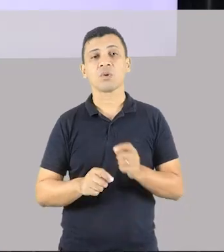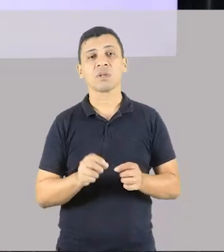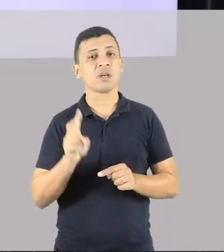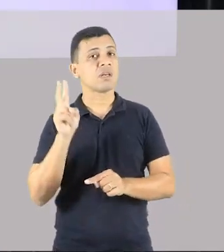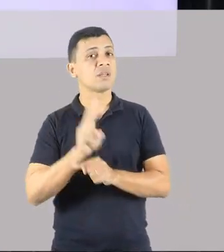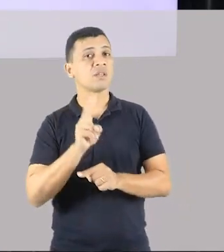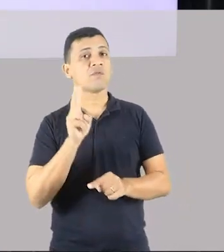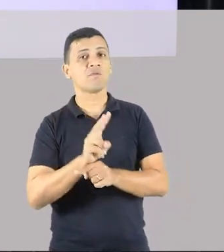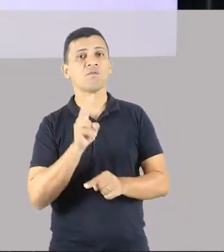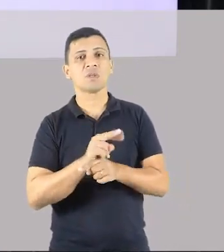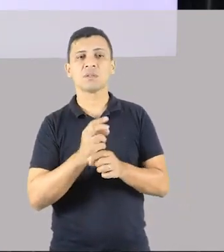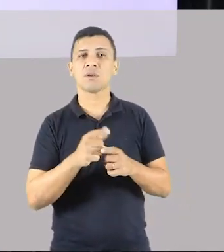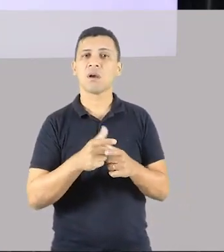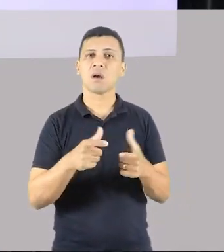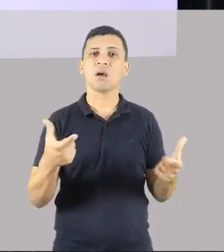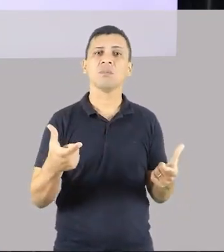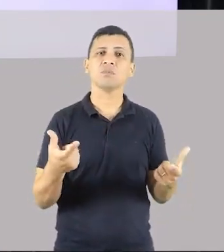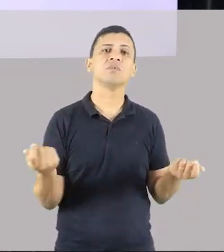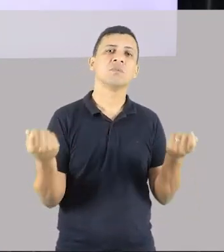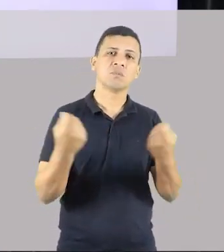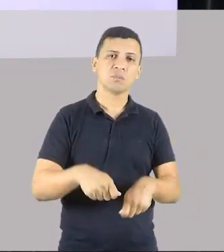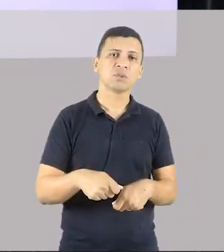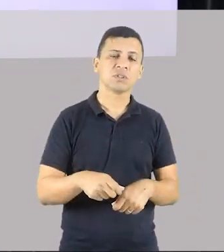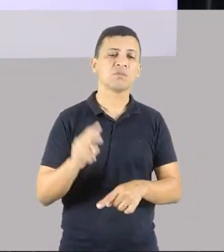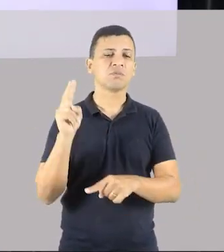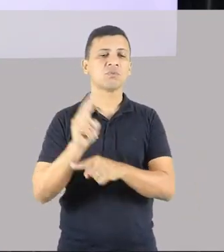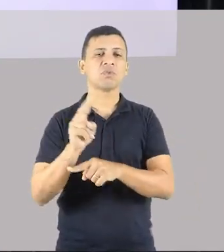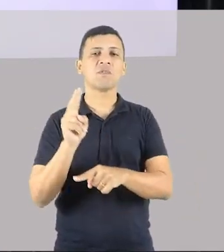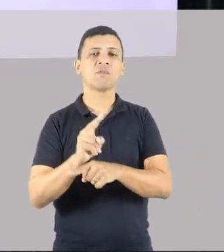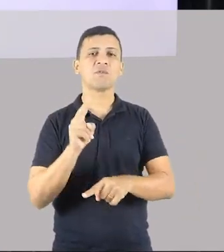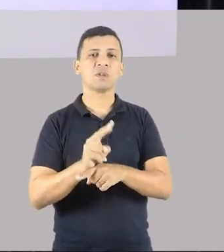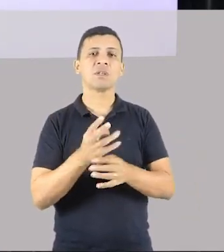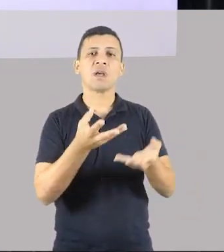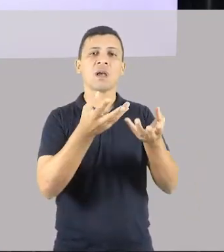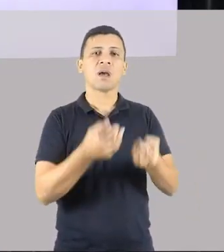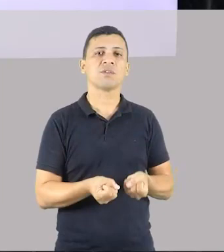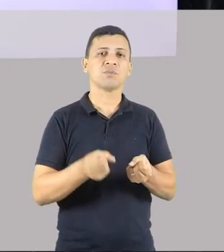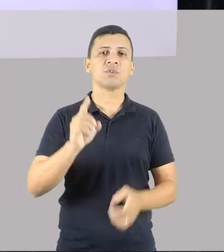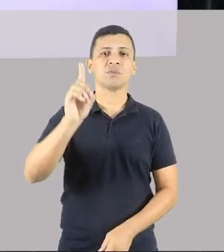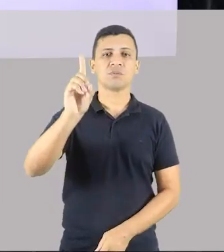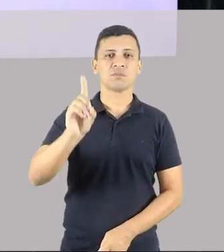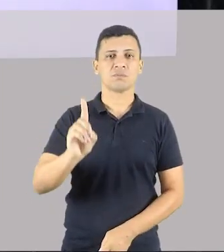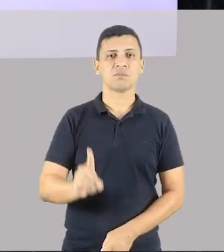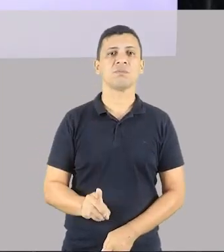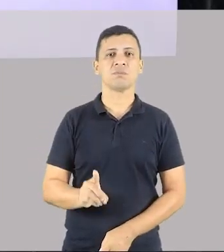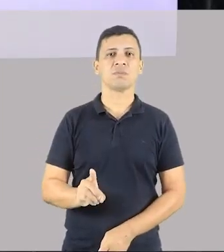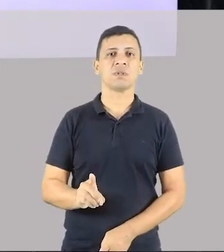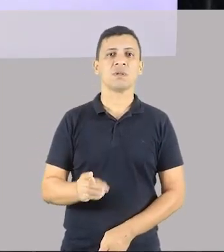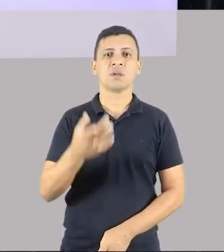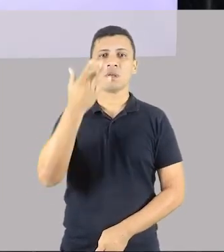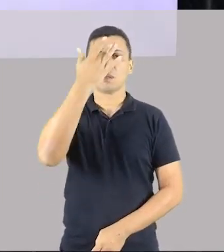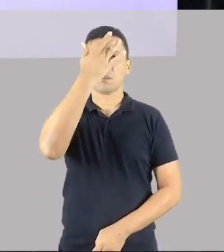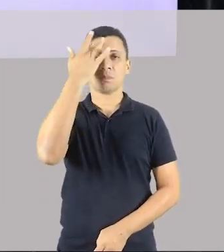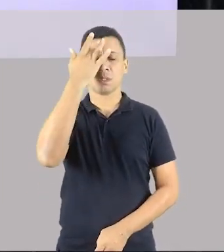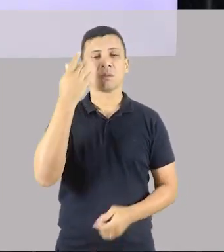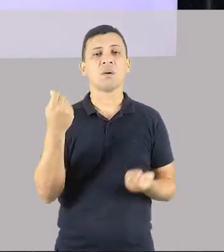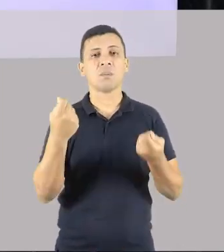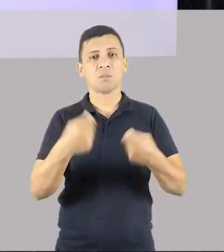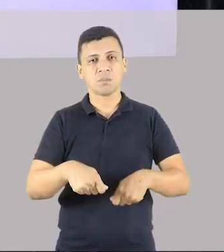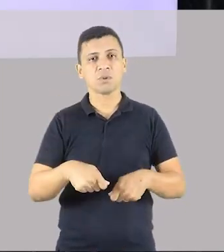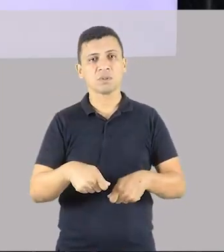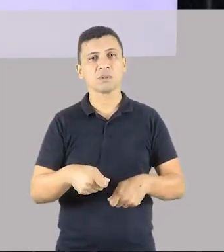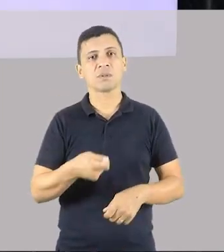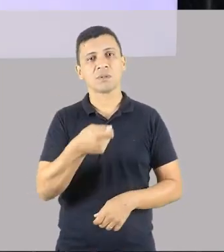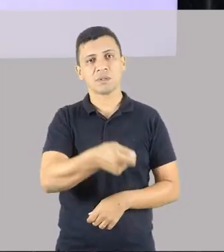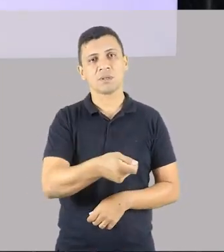garante os amplos meios possíveis de defesa admitidos em direito para que a pessoa possa garantir o